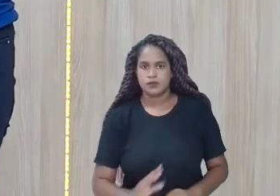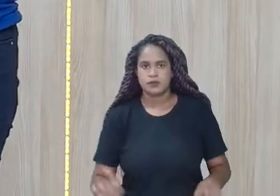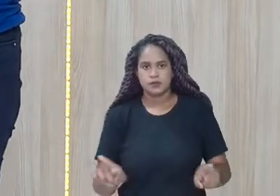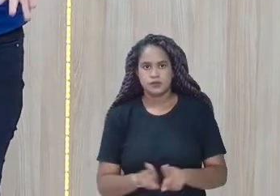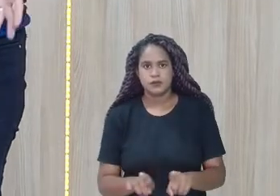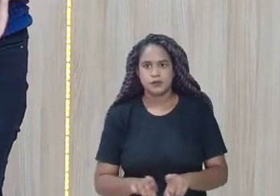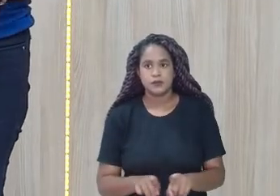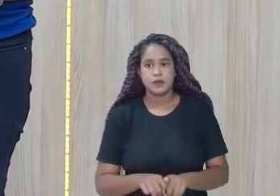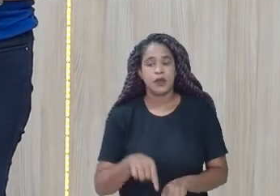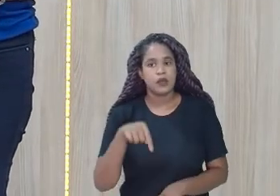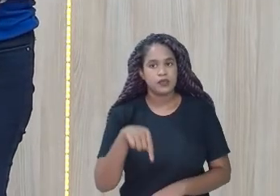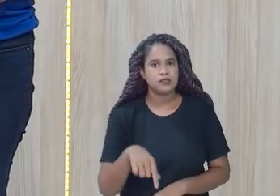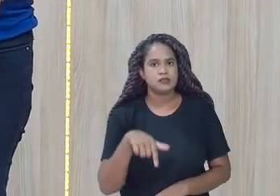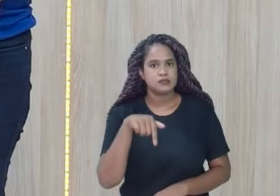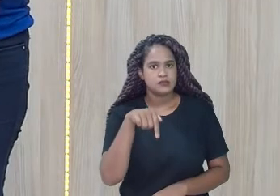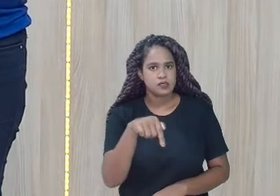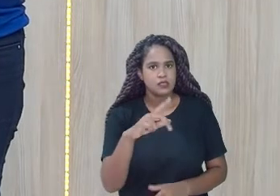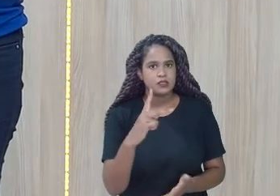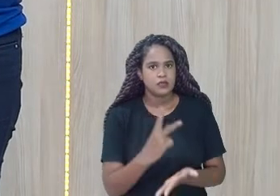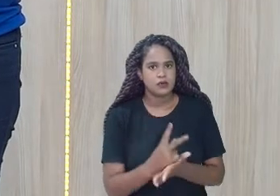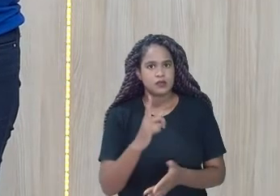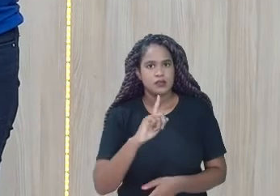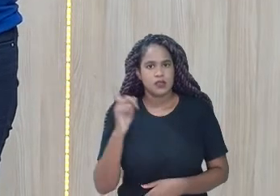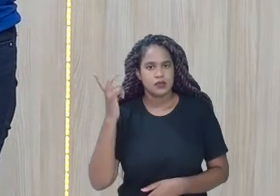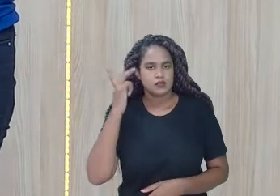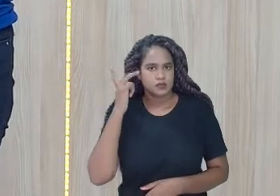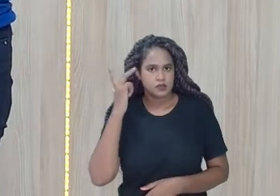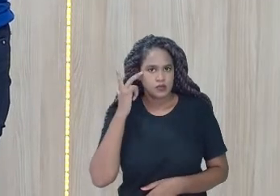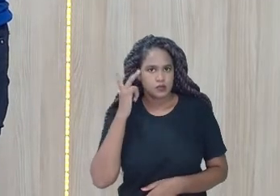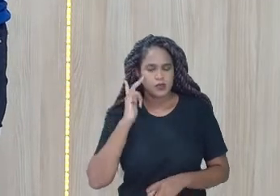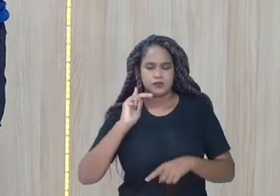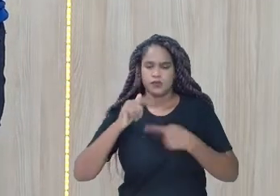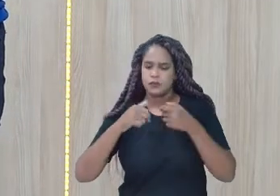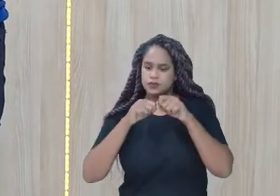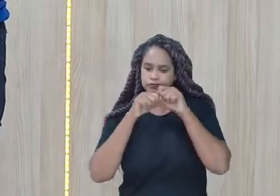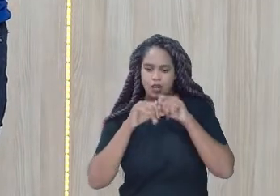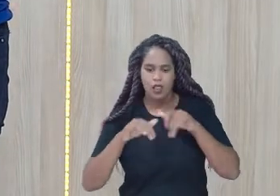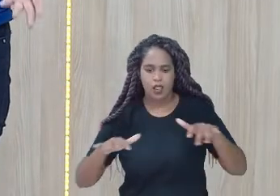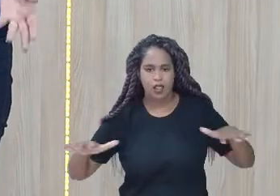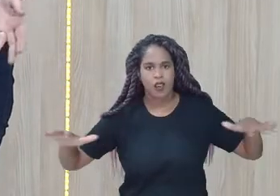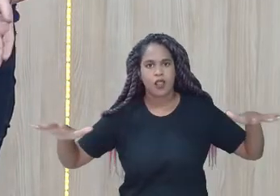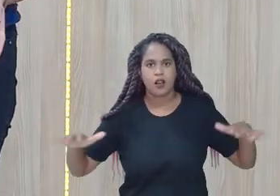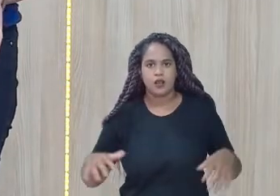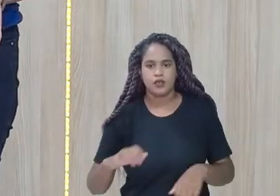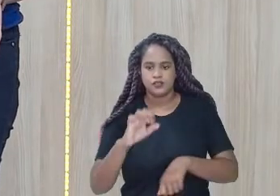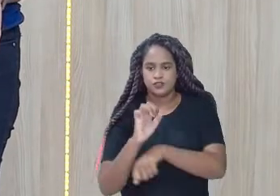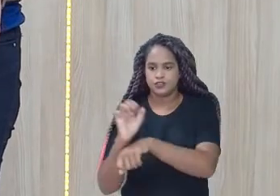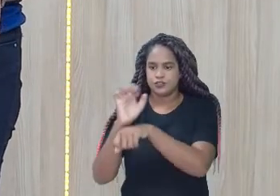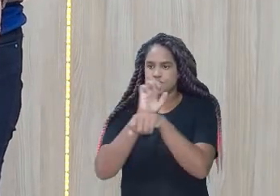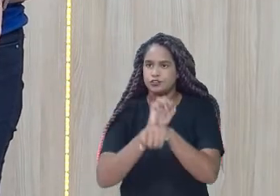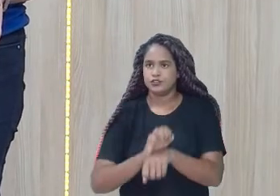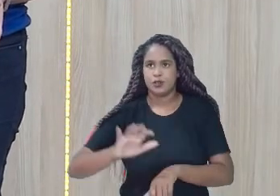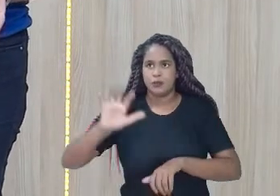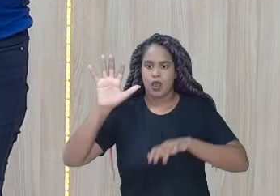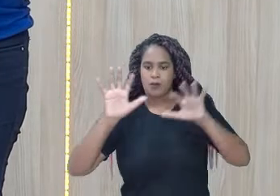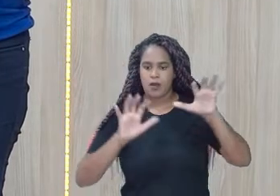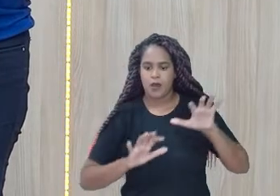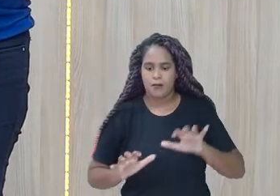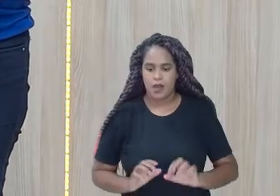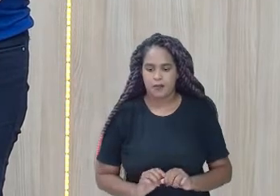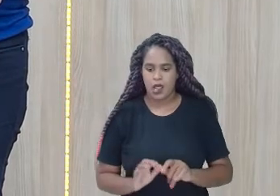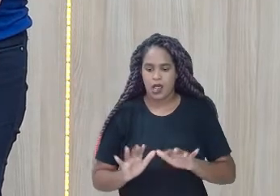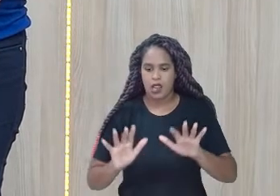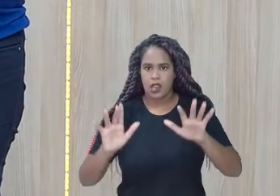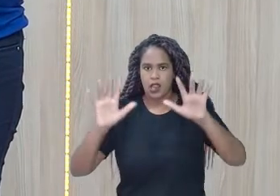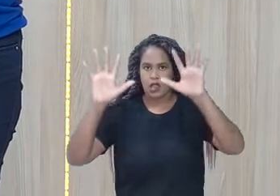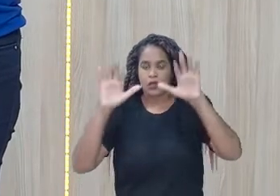foram 7 casos, em São Paulo de imediato, e depois foi chegando em outros estados também brasileiros. Então, aqui no